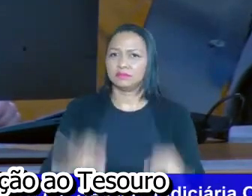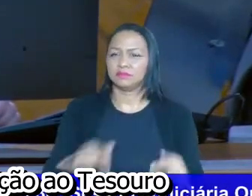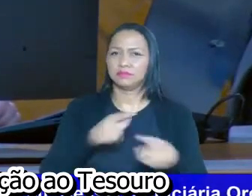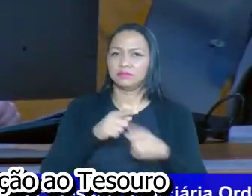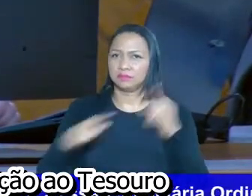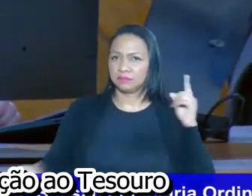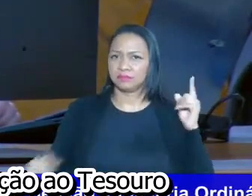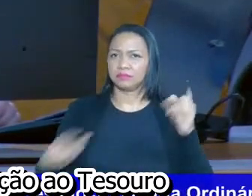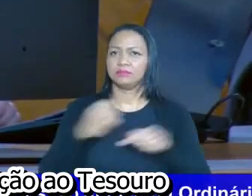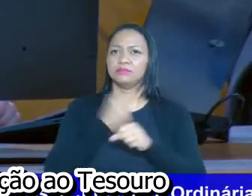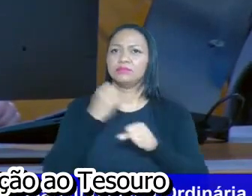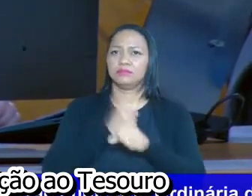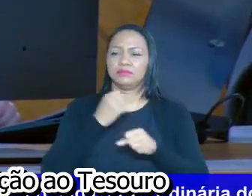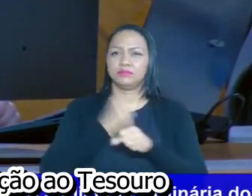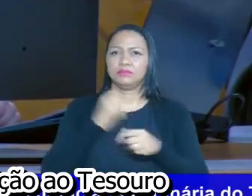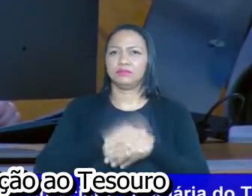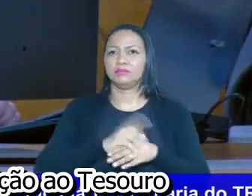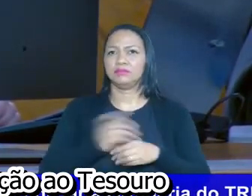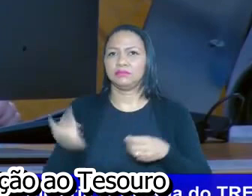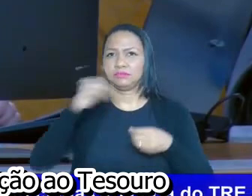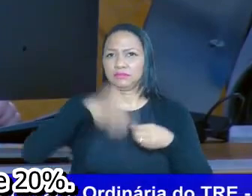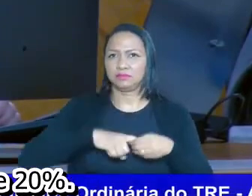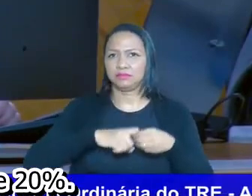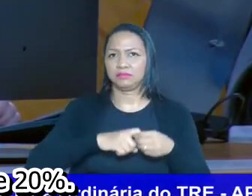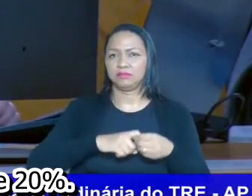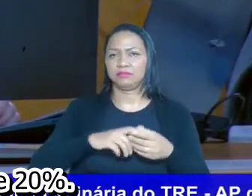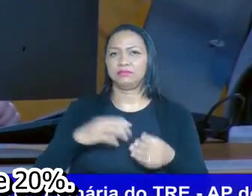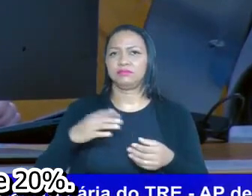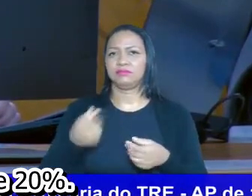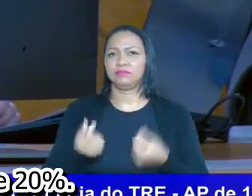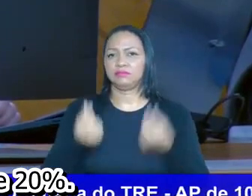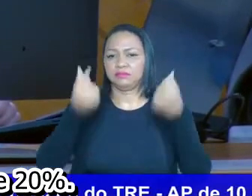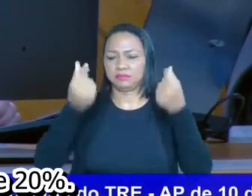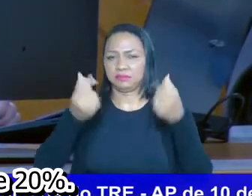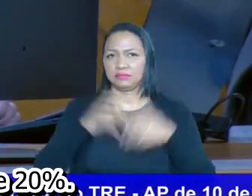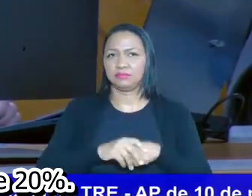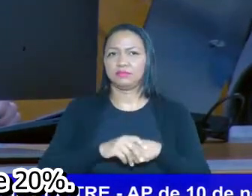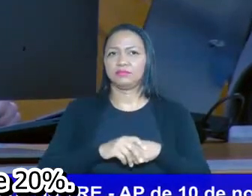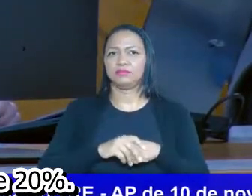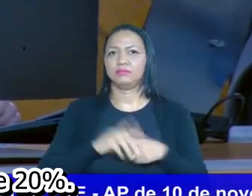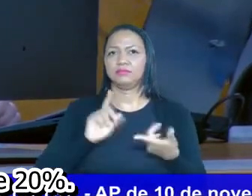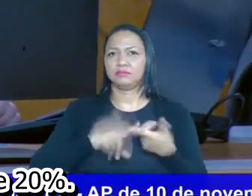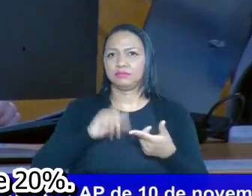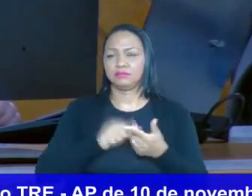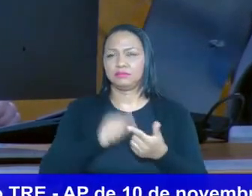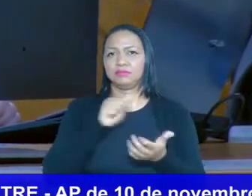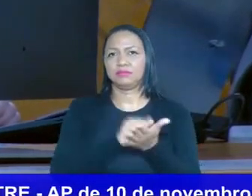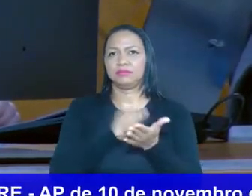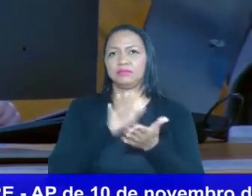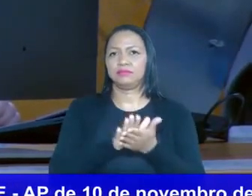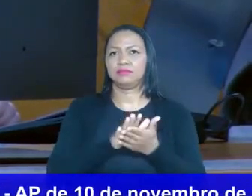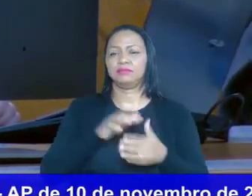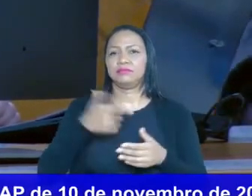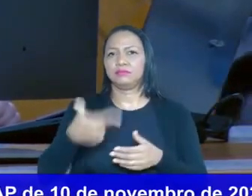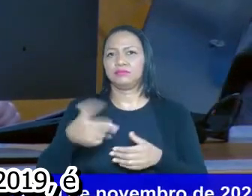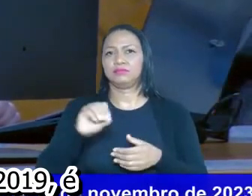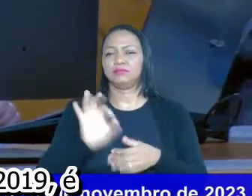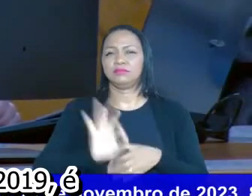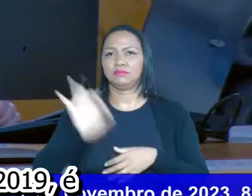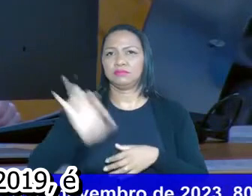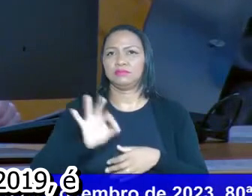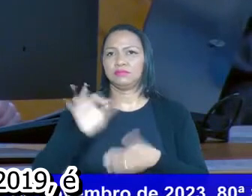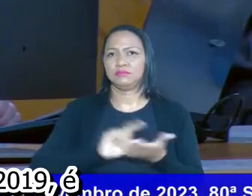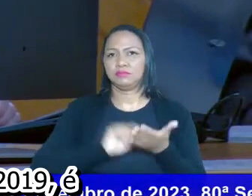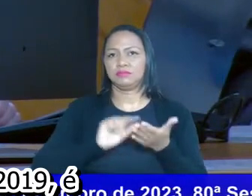pela desaprovação das contas e restituição ao Tesouro do montante mencionado, acrescido de multa de 20%, nos